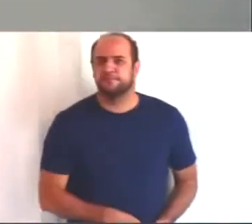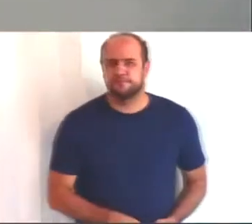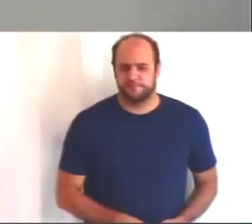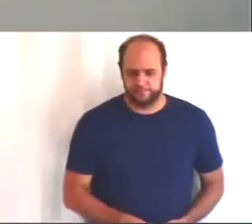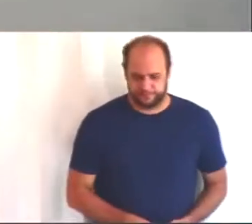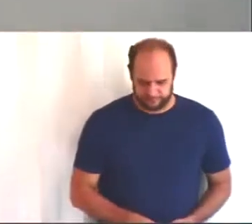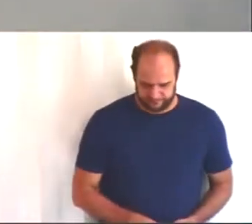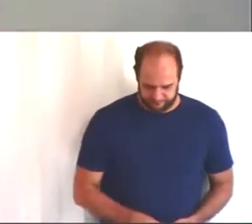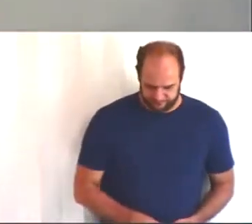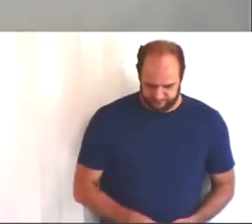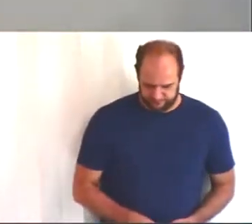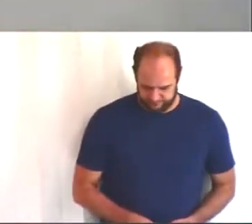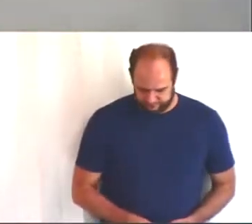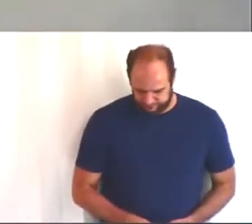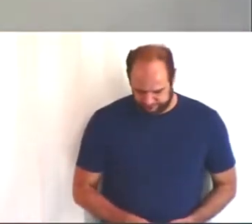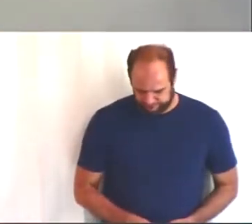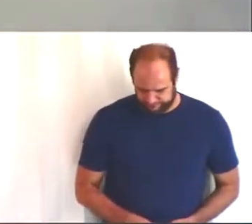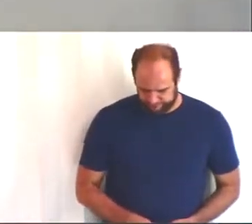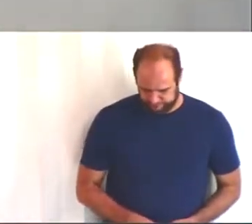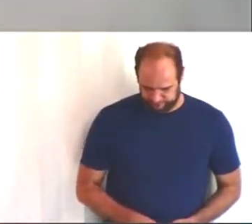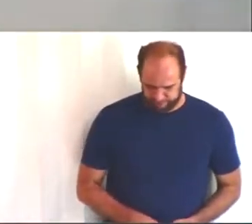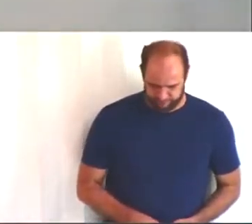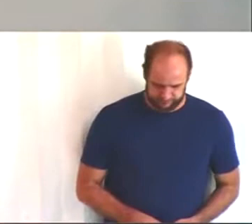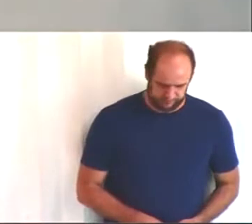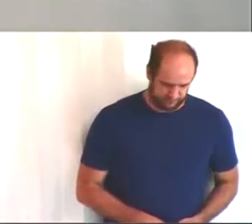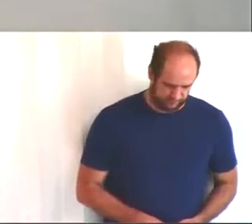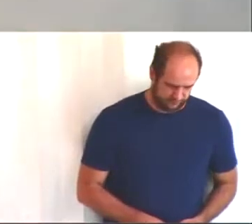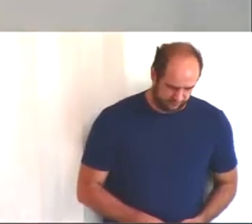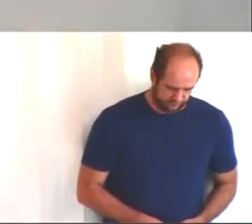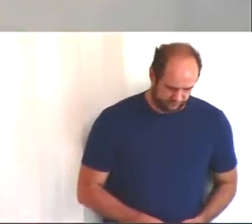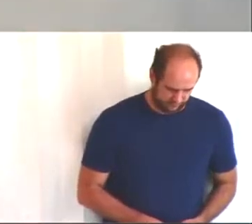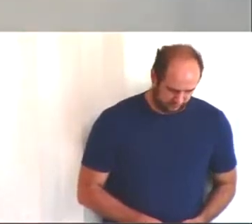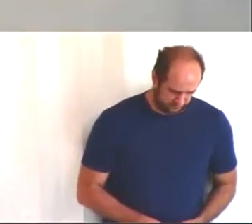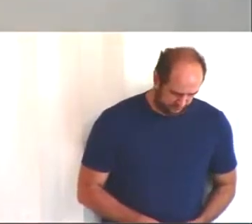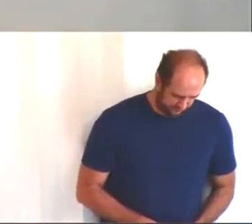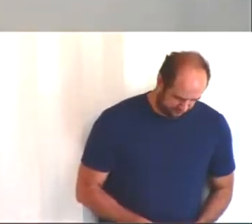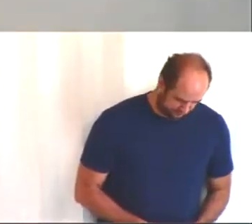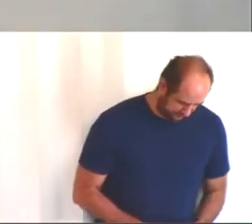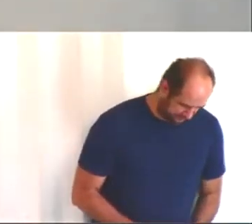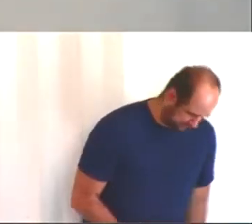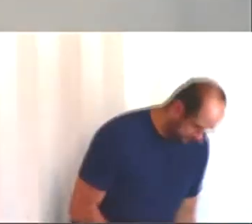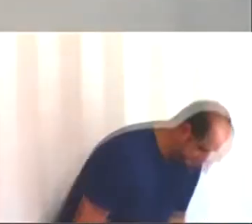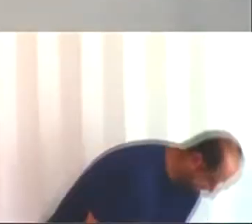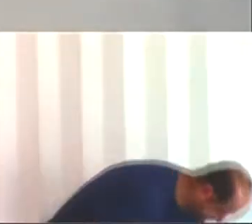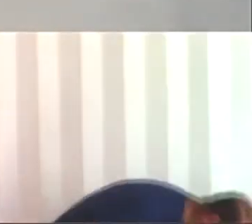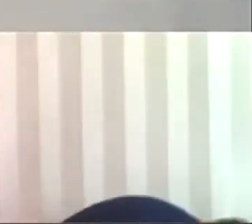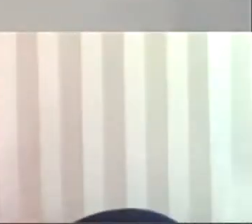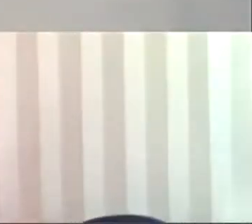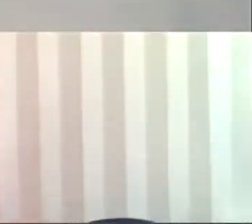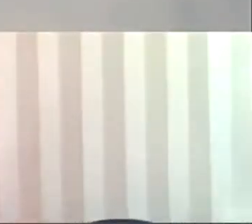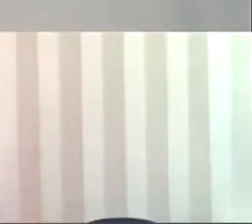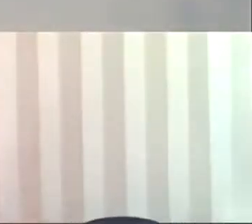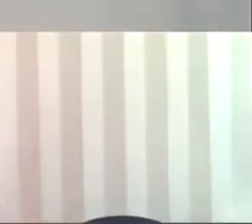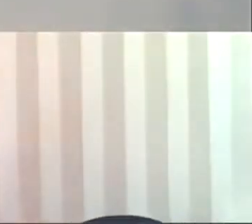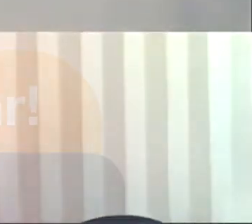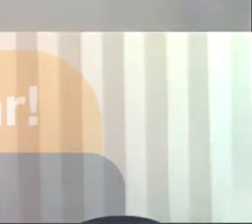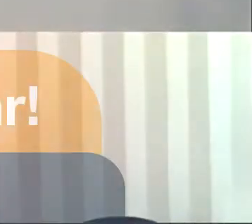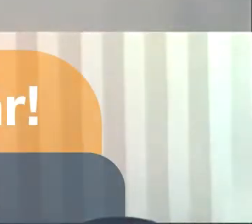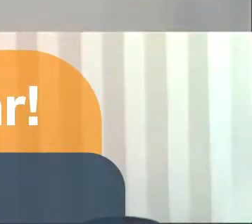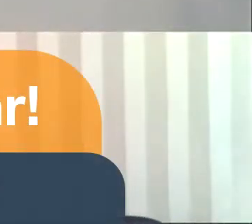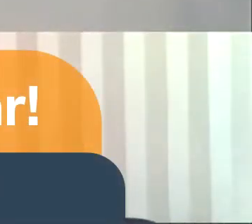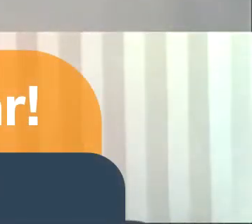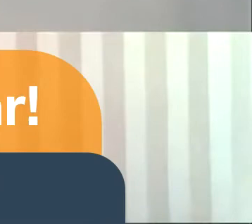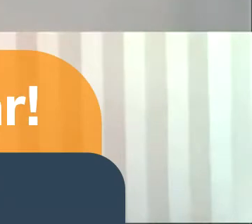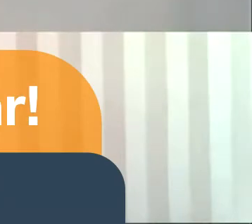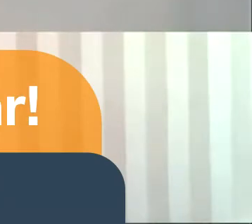Querida igreja, nós vamos meditar na palavra de Deus nessa manhã, a partir do texto de Jeremias, capítulo 1, dos versículos 11